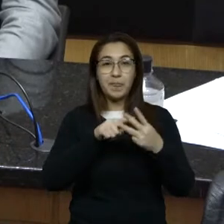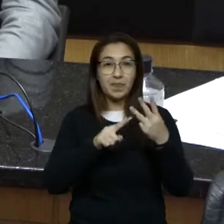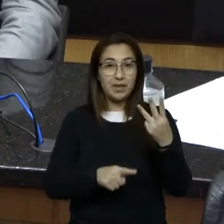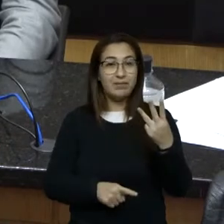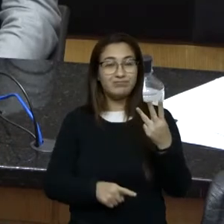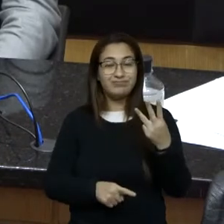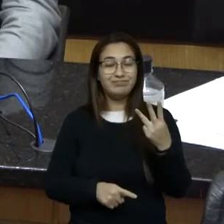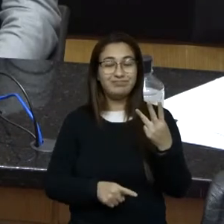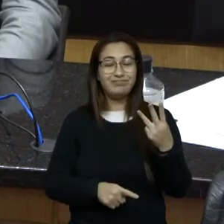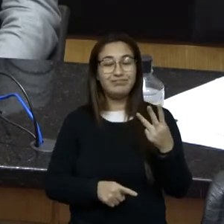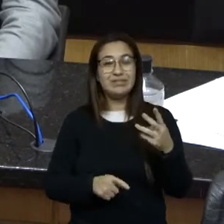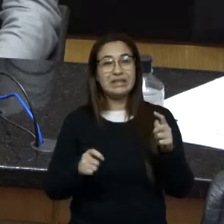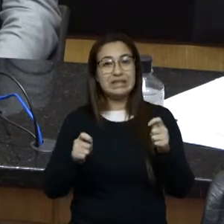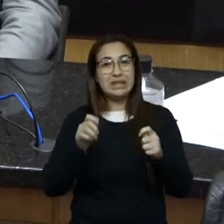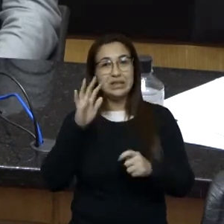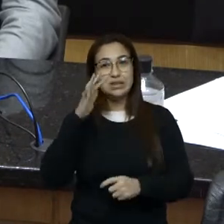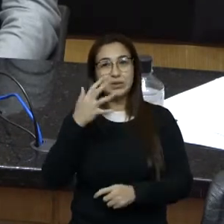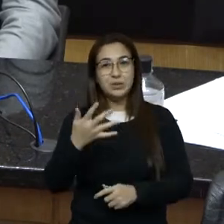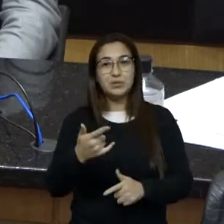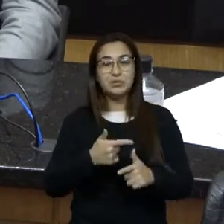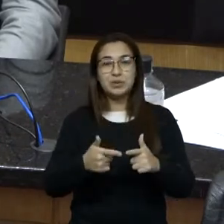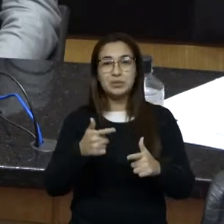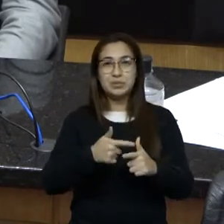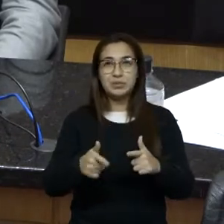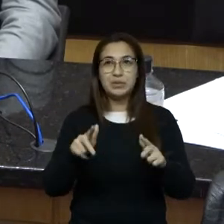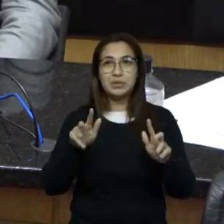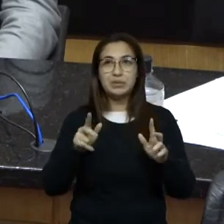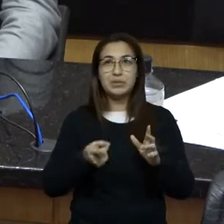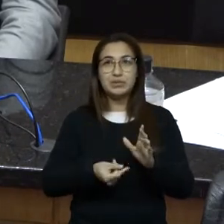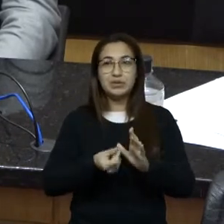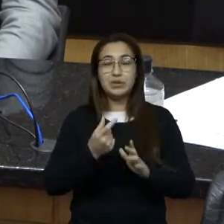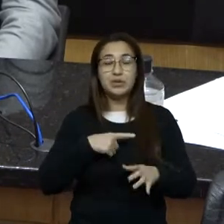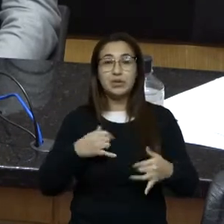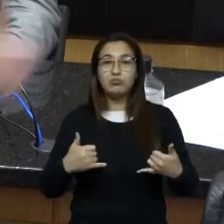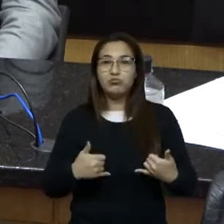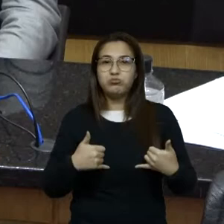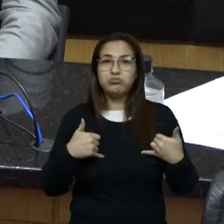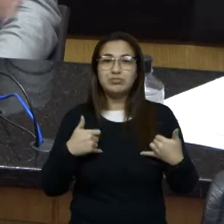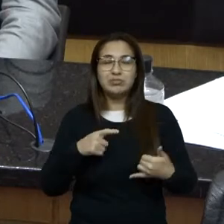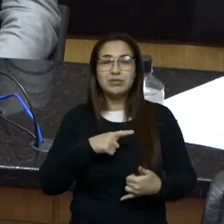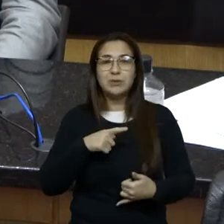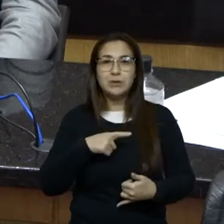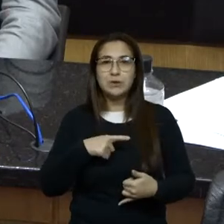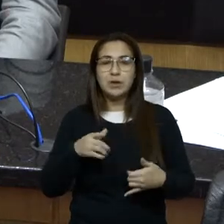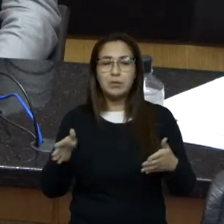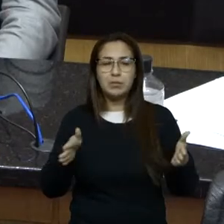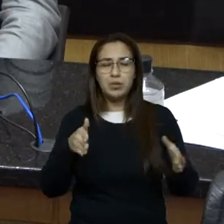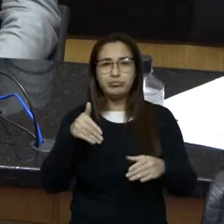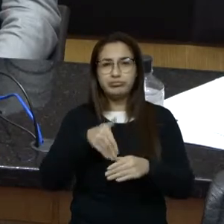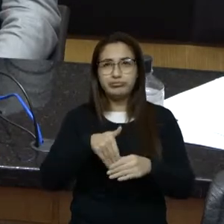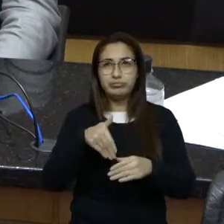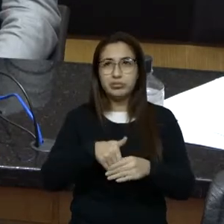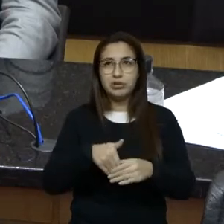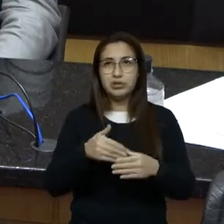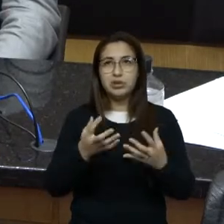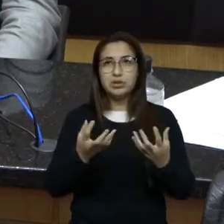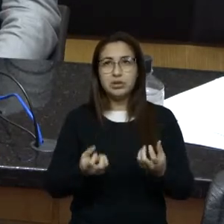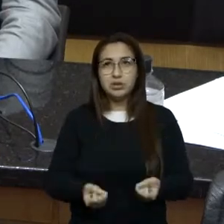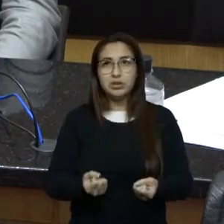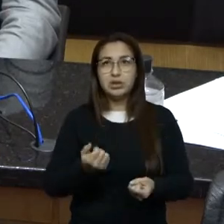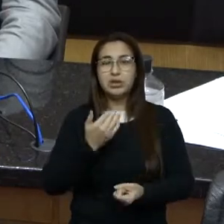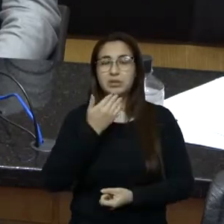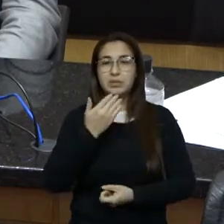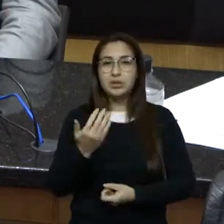que resolver a questão financeira Santa Catarina e eu me orgulho muito deste mandato atendendo a um apelo Deputado